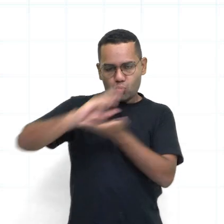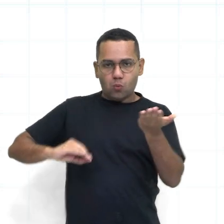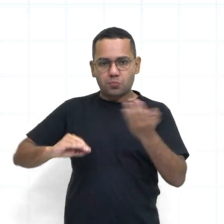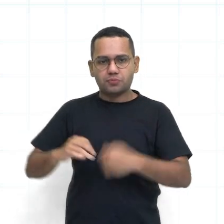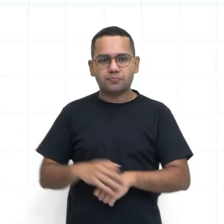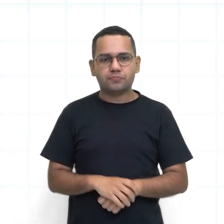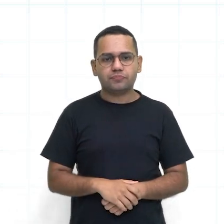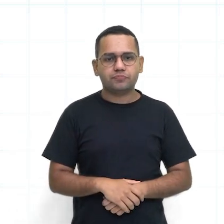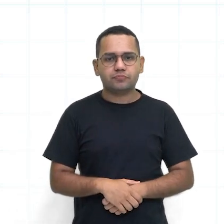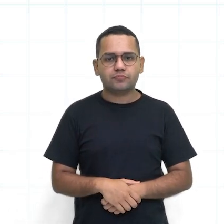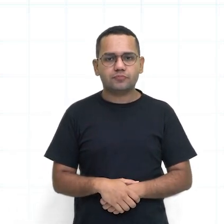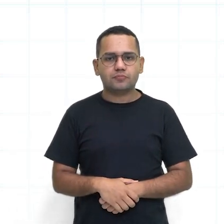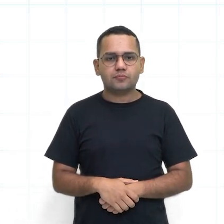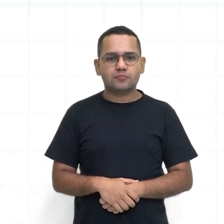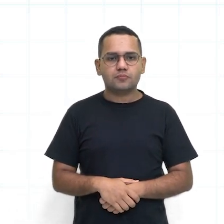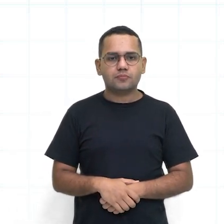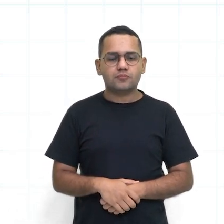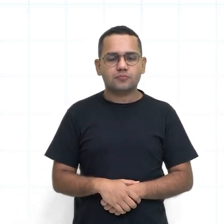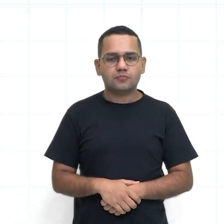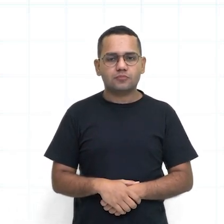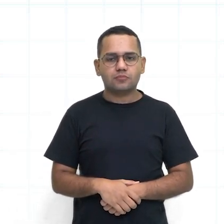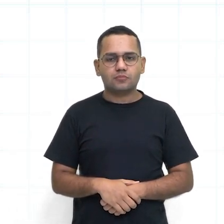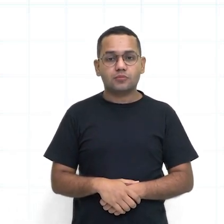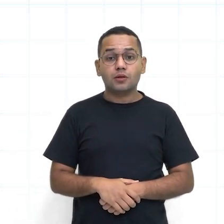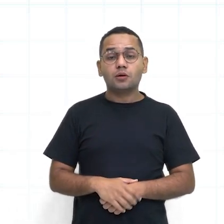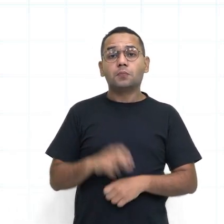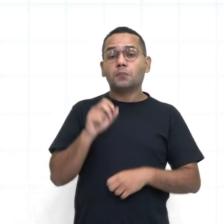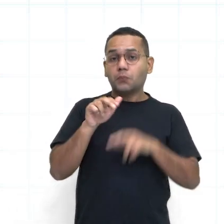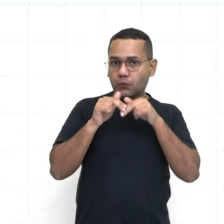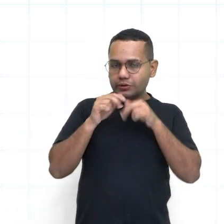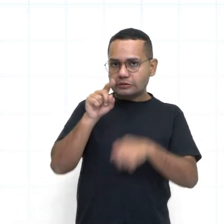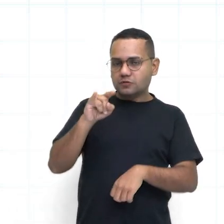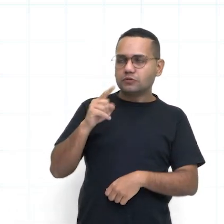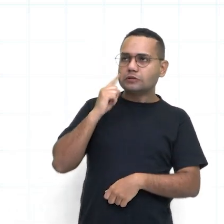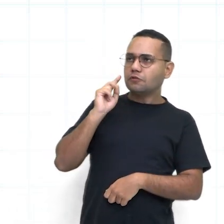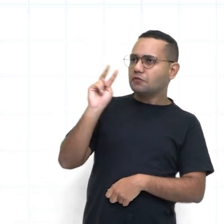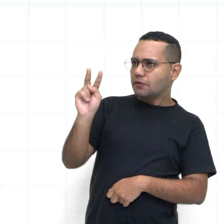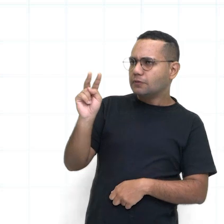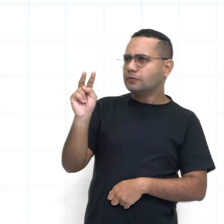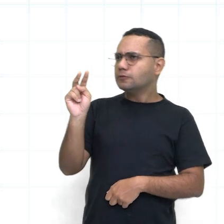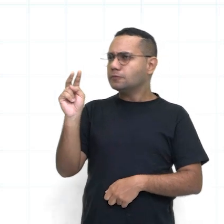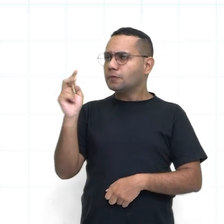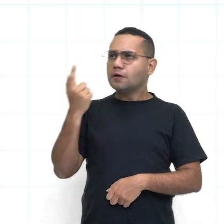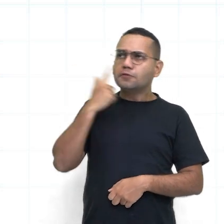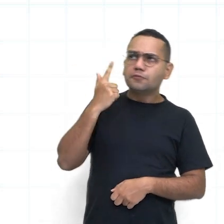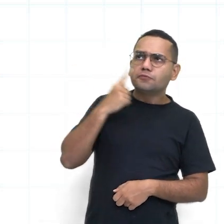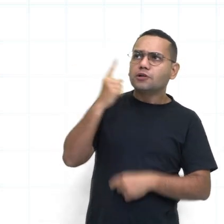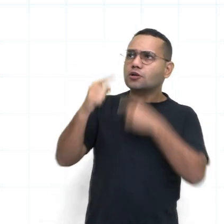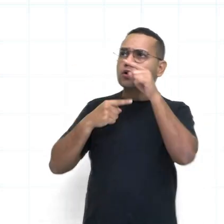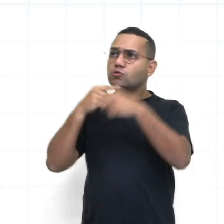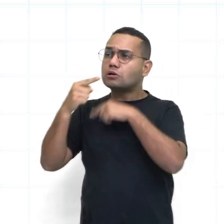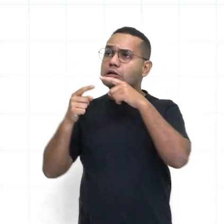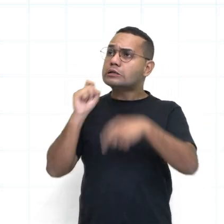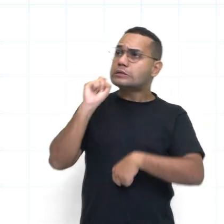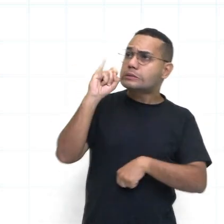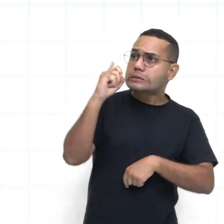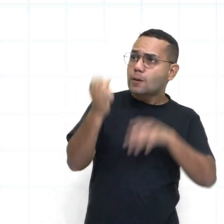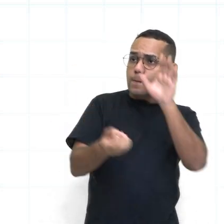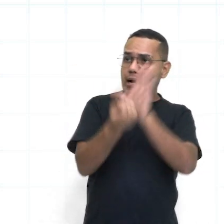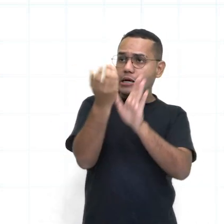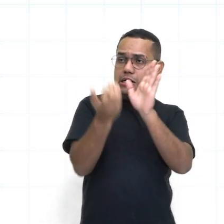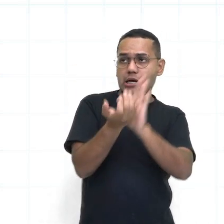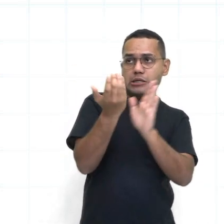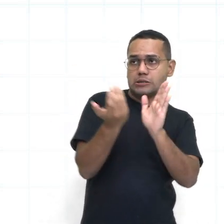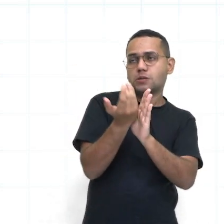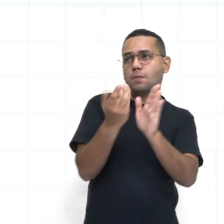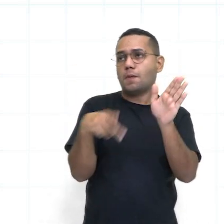de alta resolução, que ao vê-la, o espectador se questiona se é uma pintura ou uma